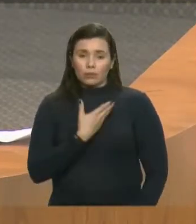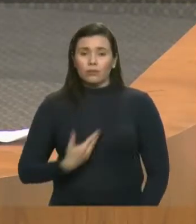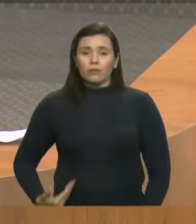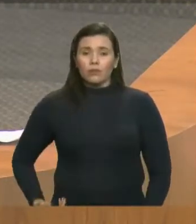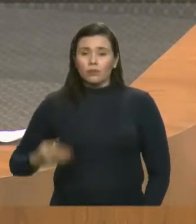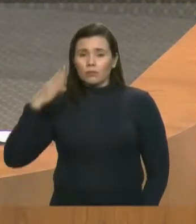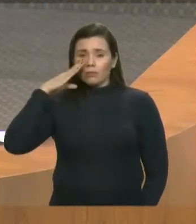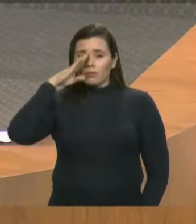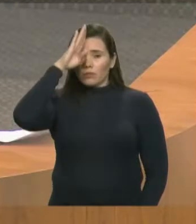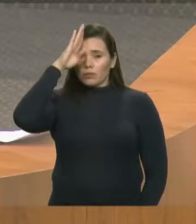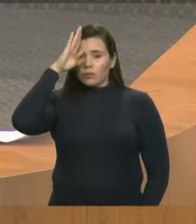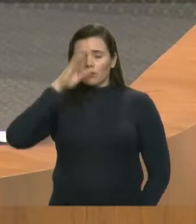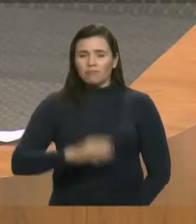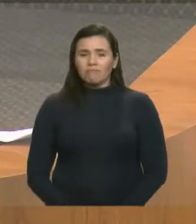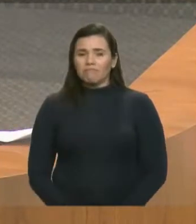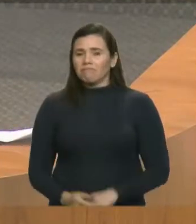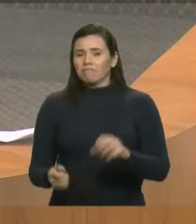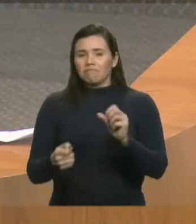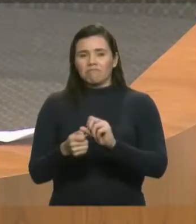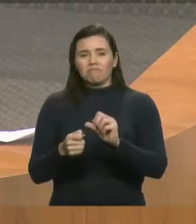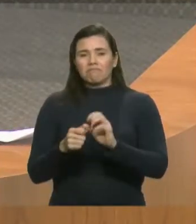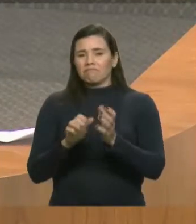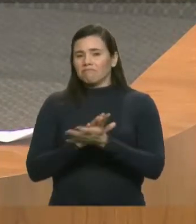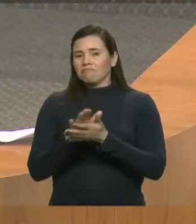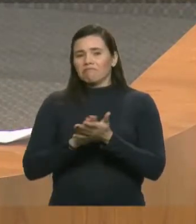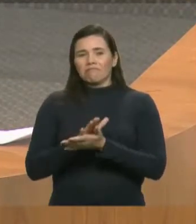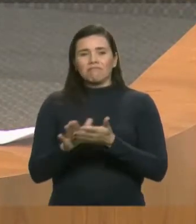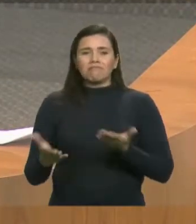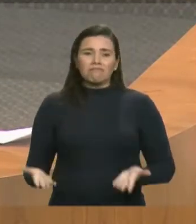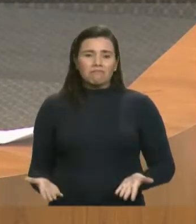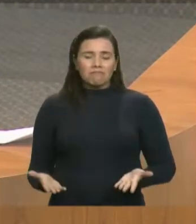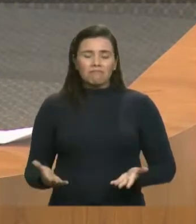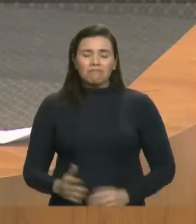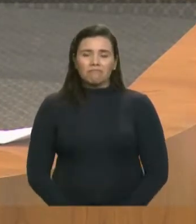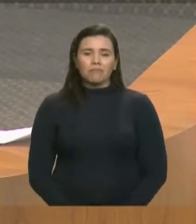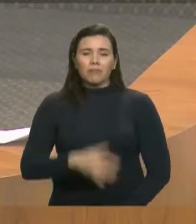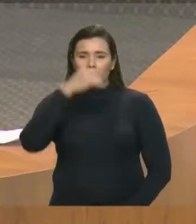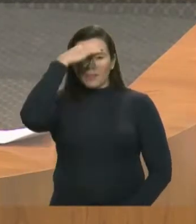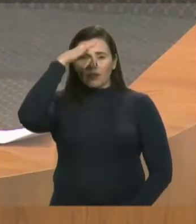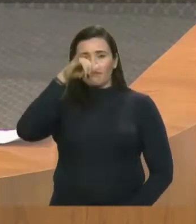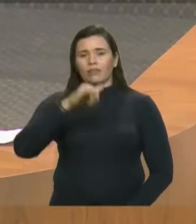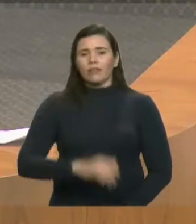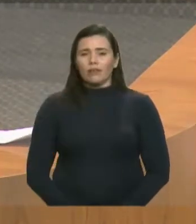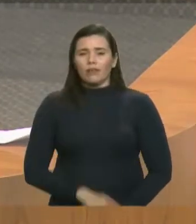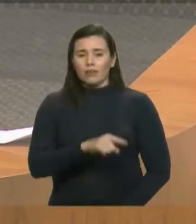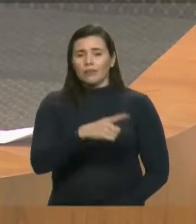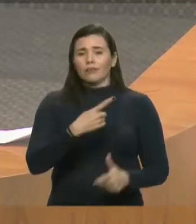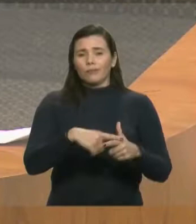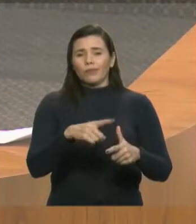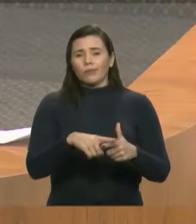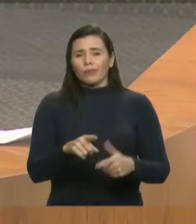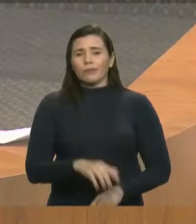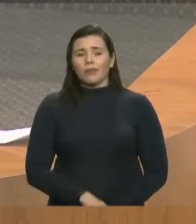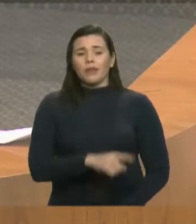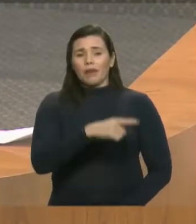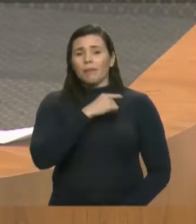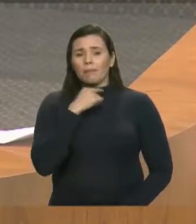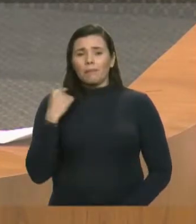não realizou nenhuma medida para evitar essa tragédia.